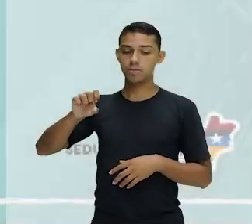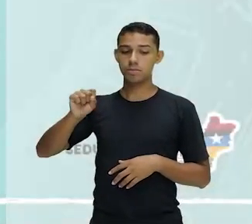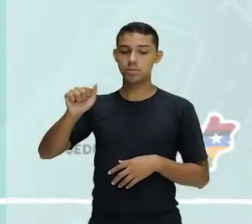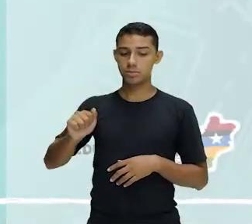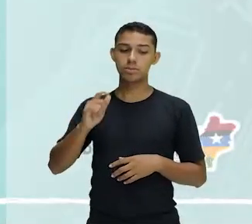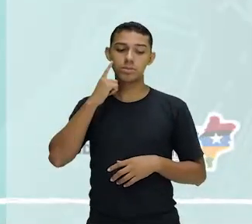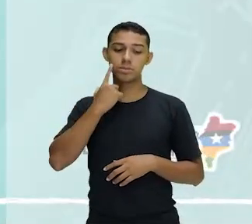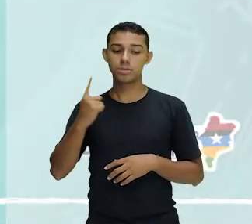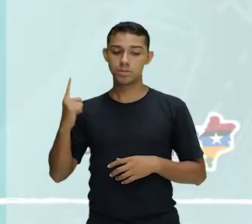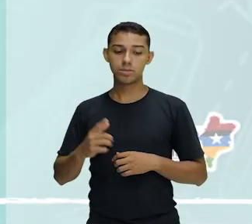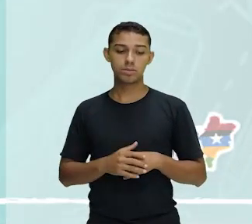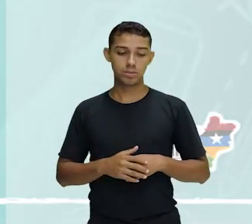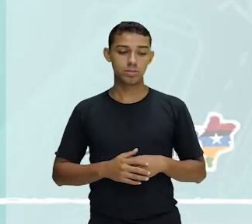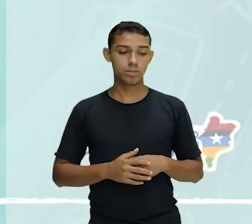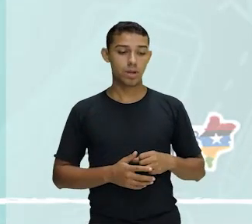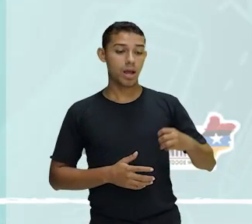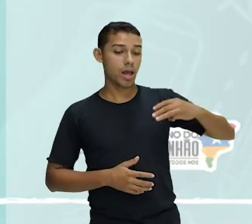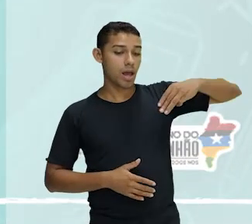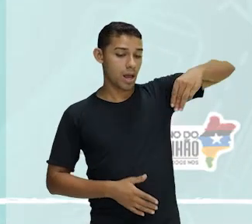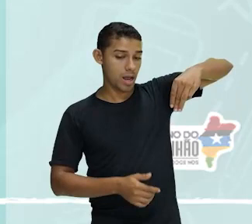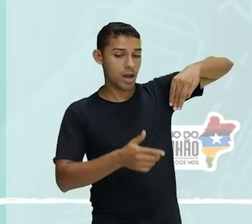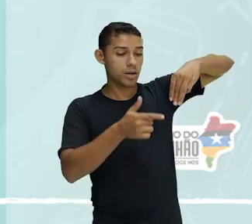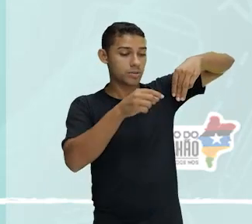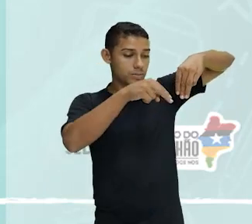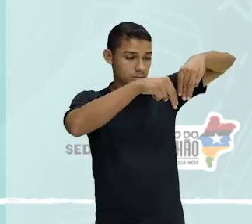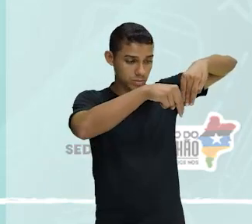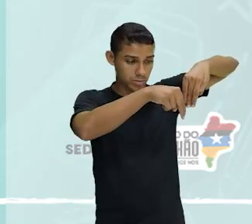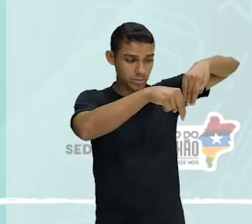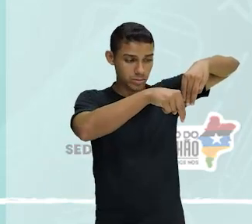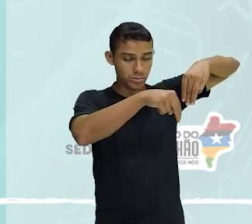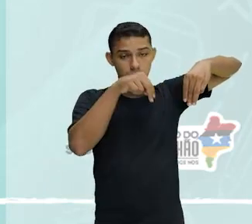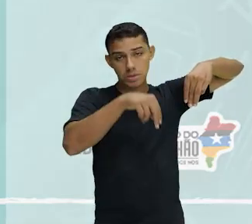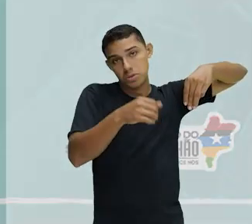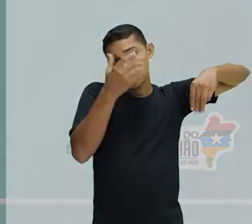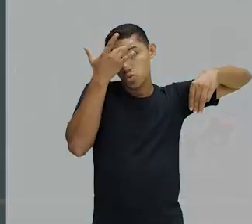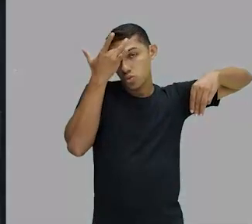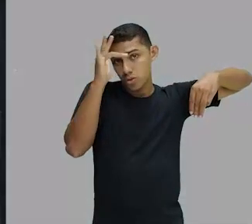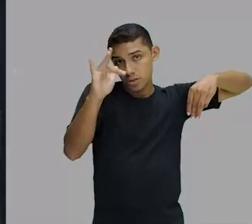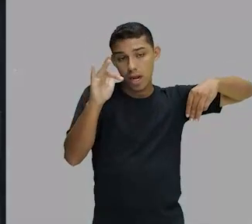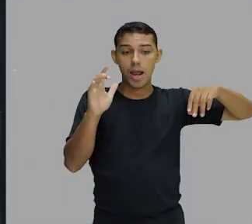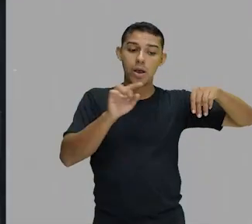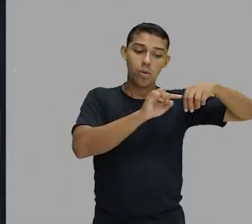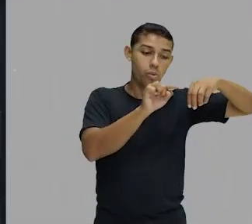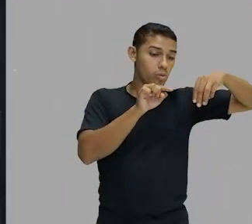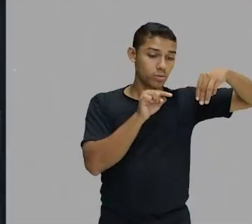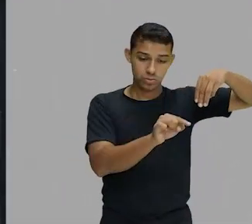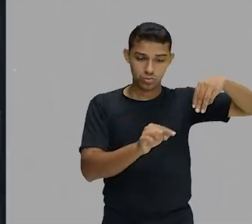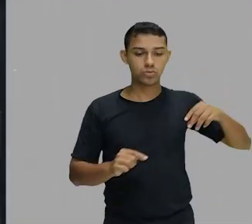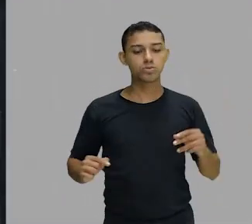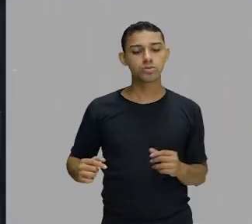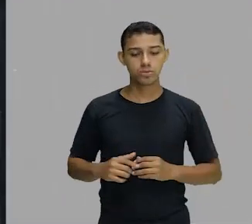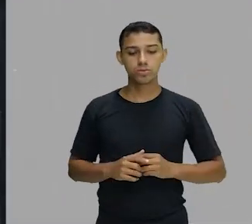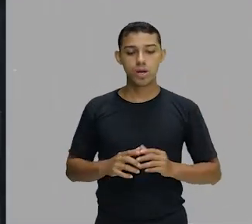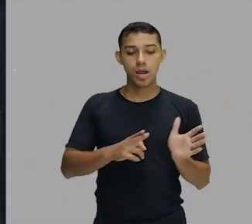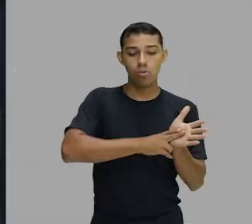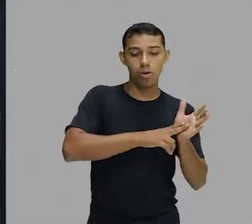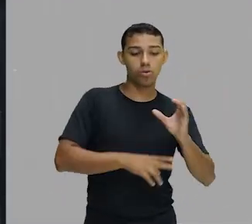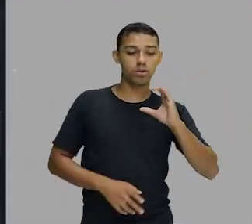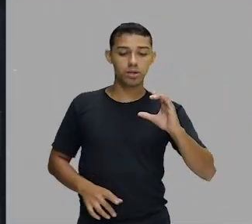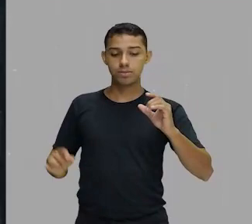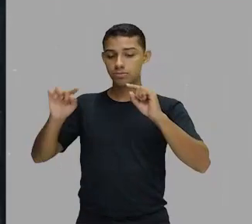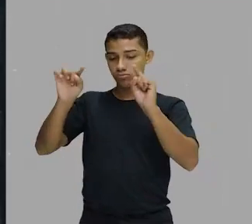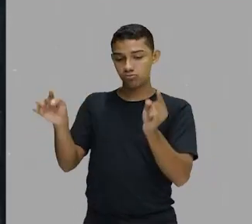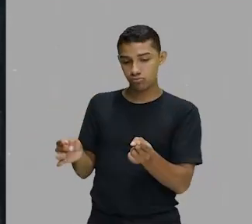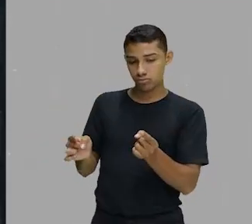vou ter montante para um tempo N, é igual ao capital que multiplica 1 mais